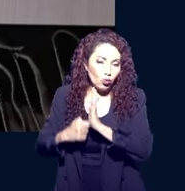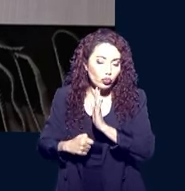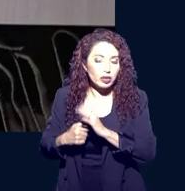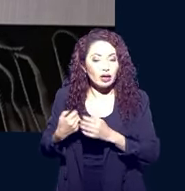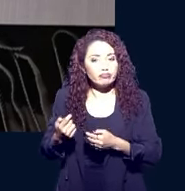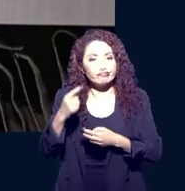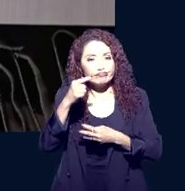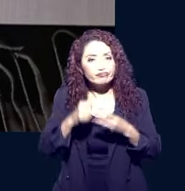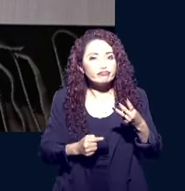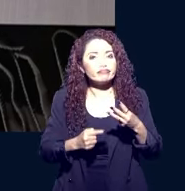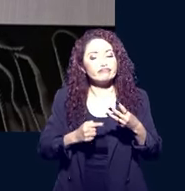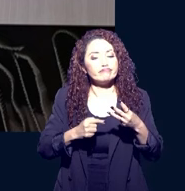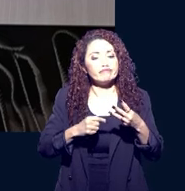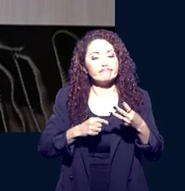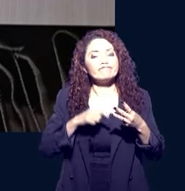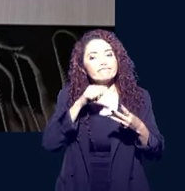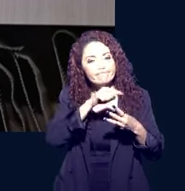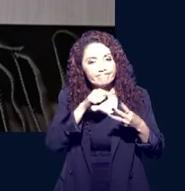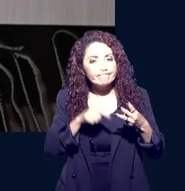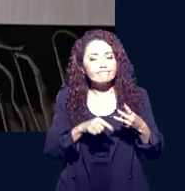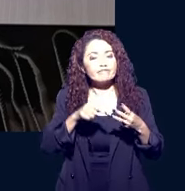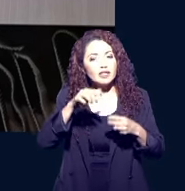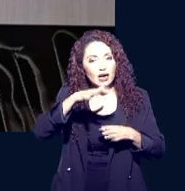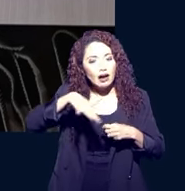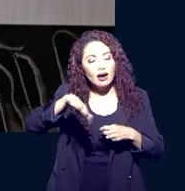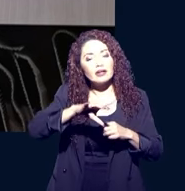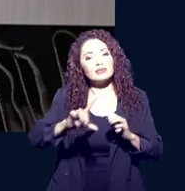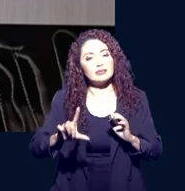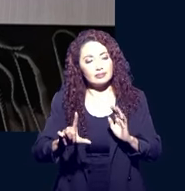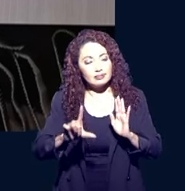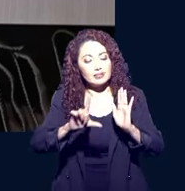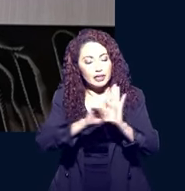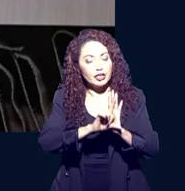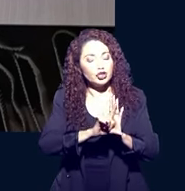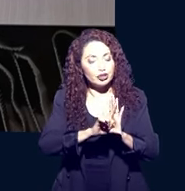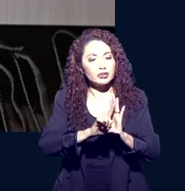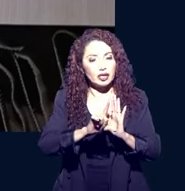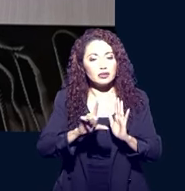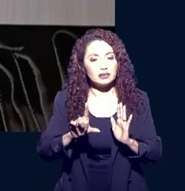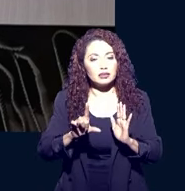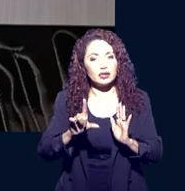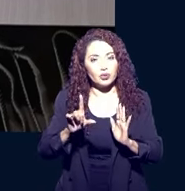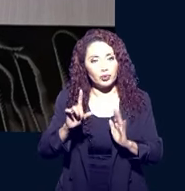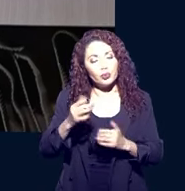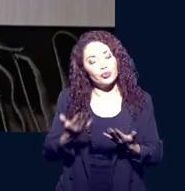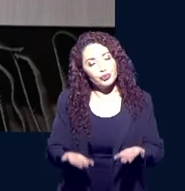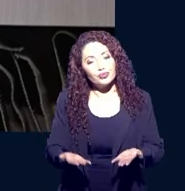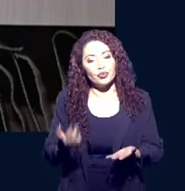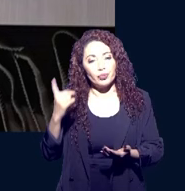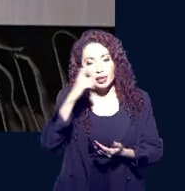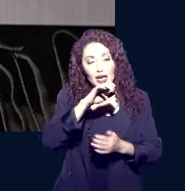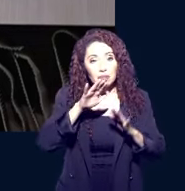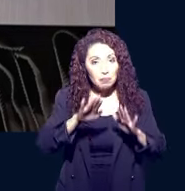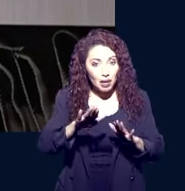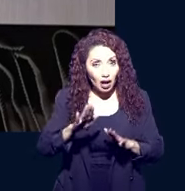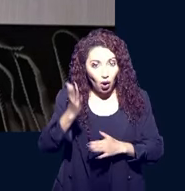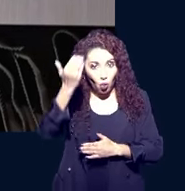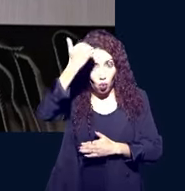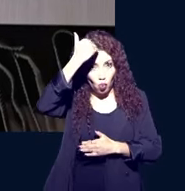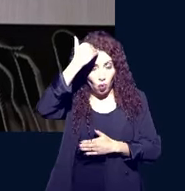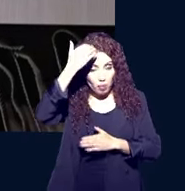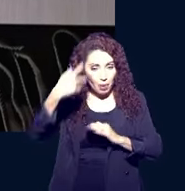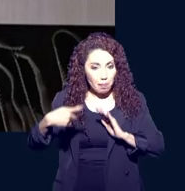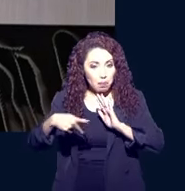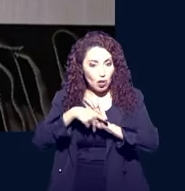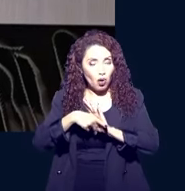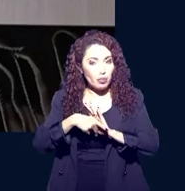áreas de legislação complexa mas também aqui não é culpa do Judiciário portanto Essa